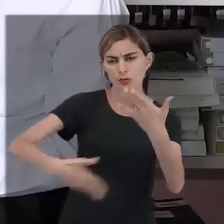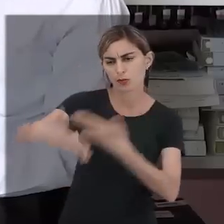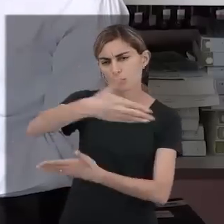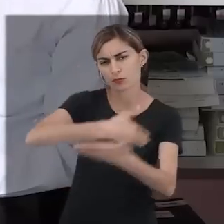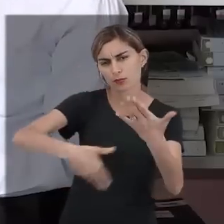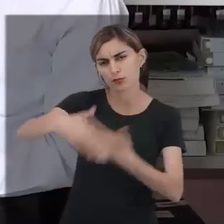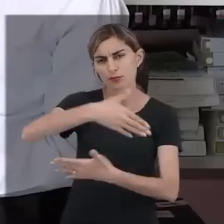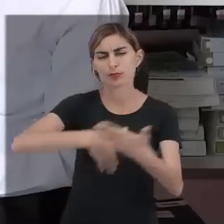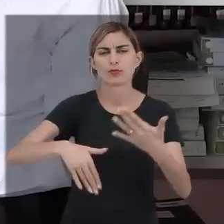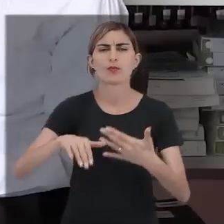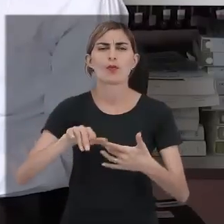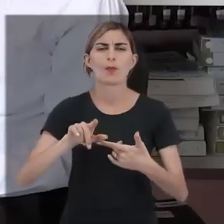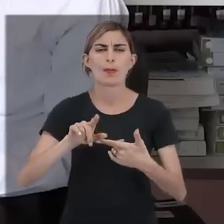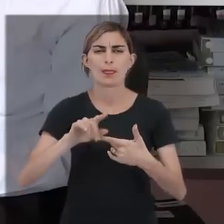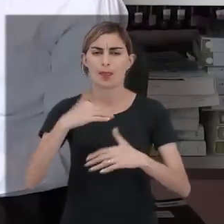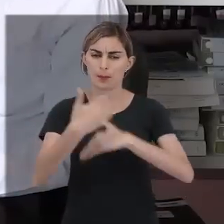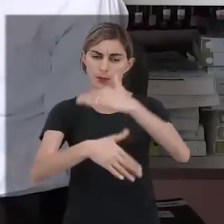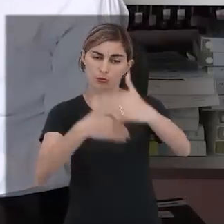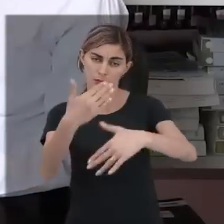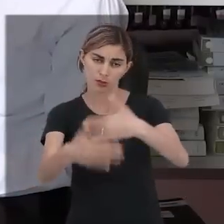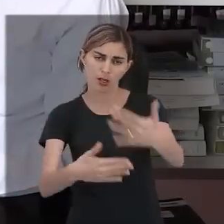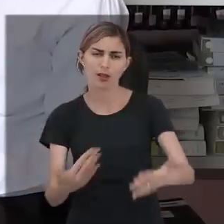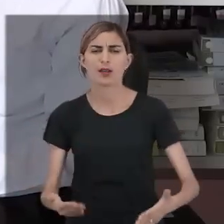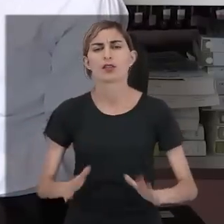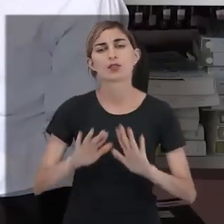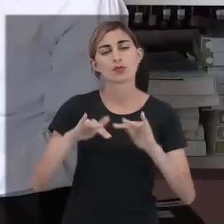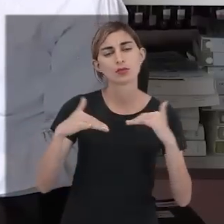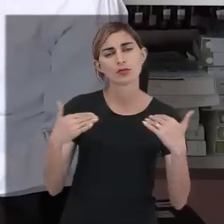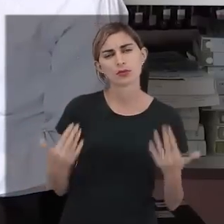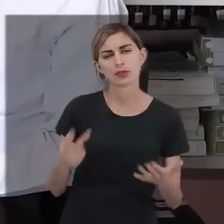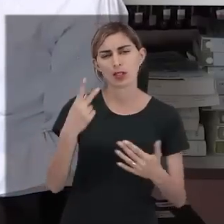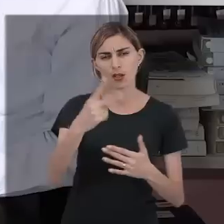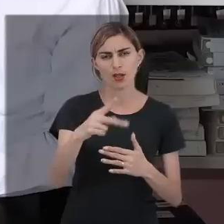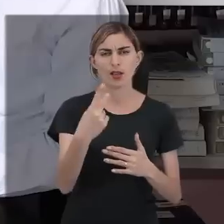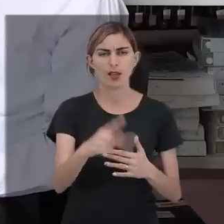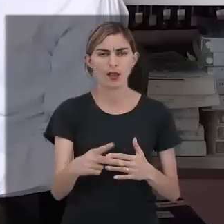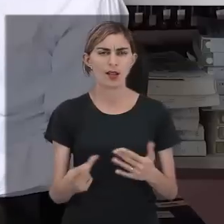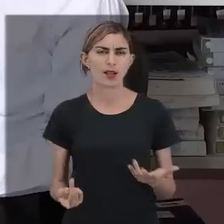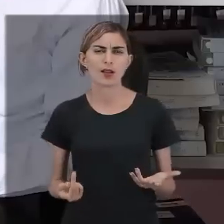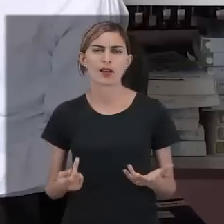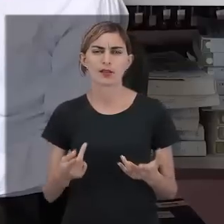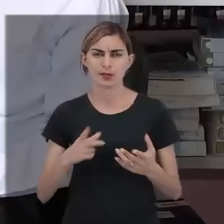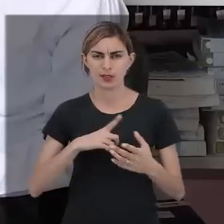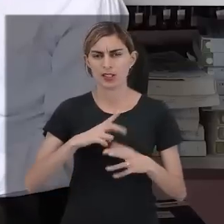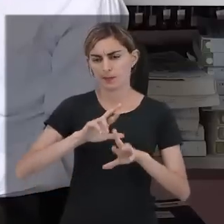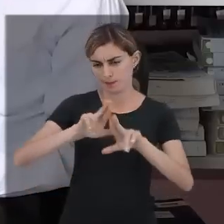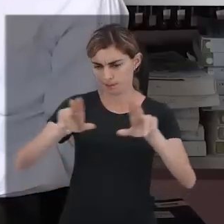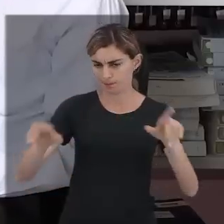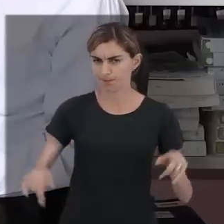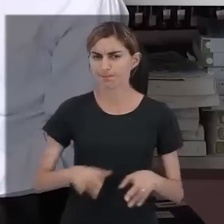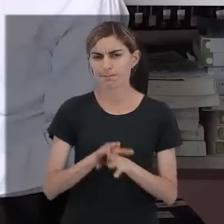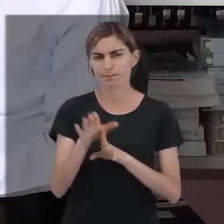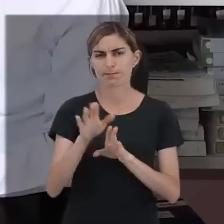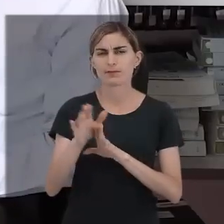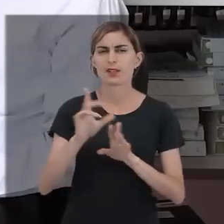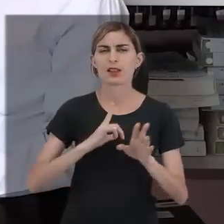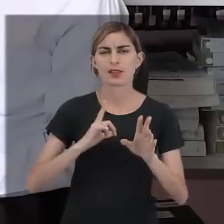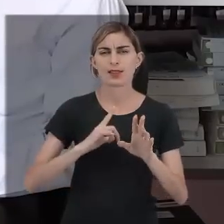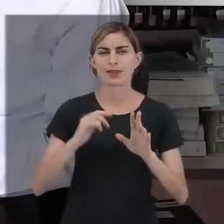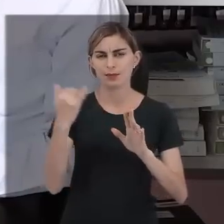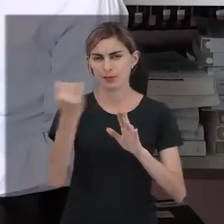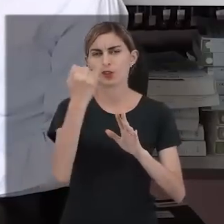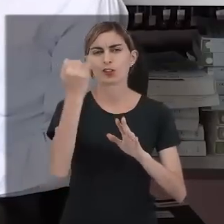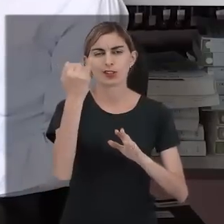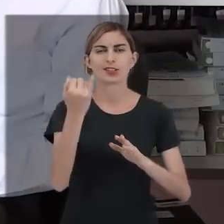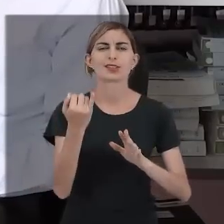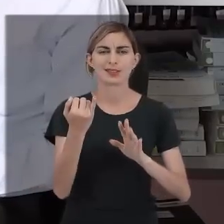relacionamento, gestão de processos. Então, ela, além de ser, né, dar várias diretrizes, ela tem uma ferramenta